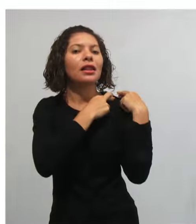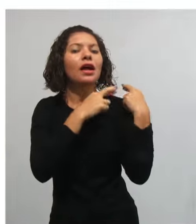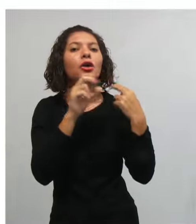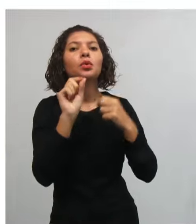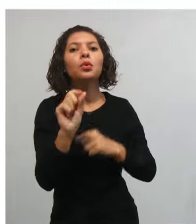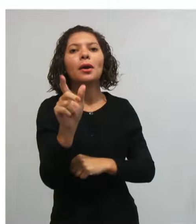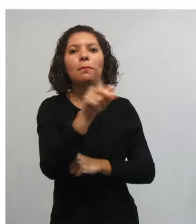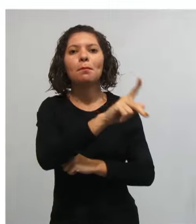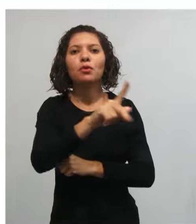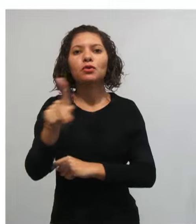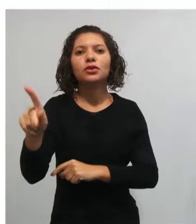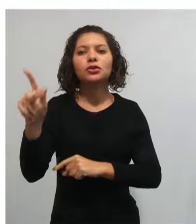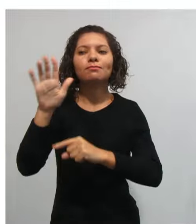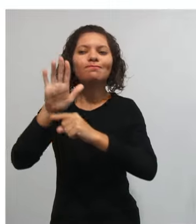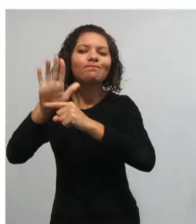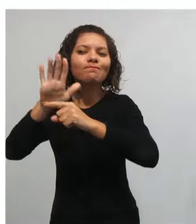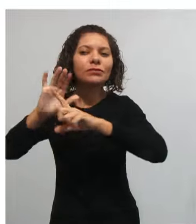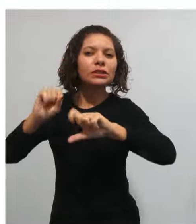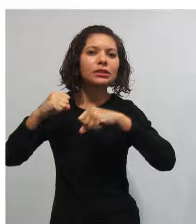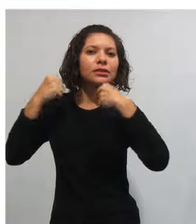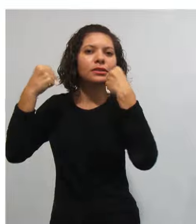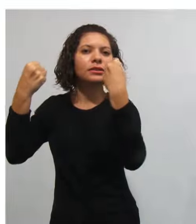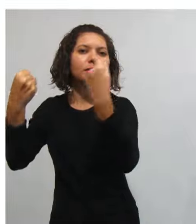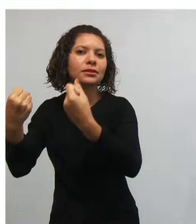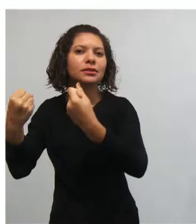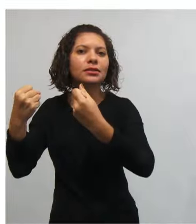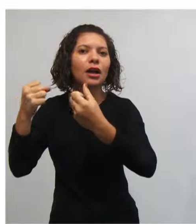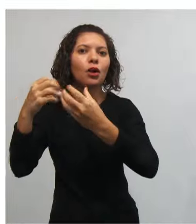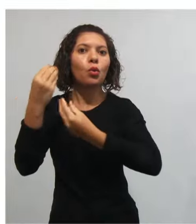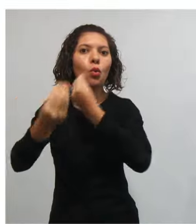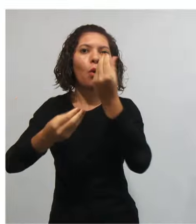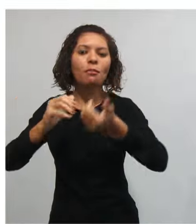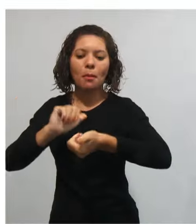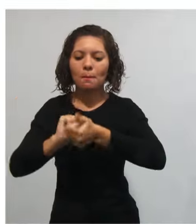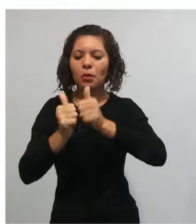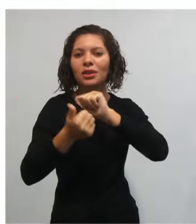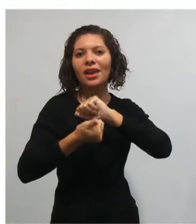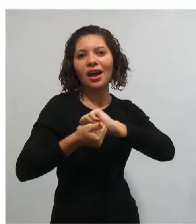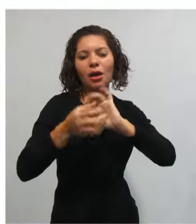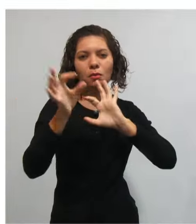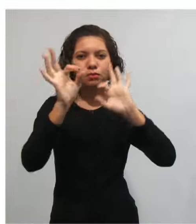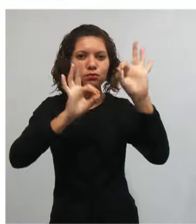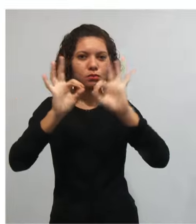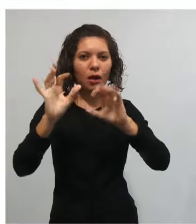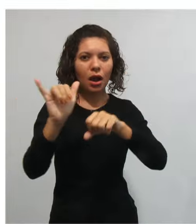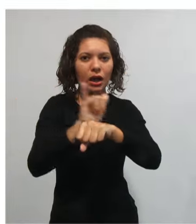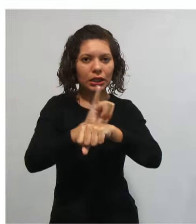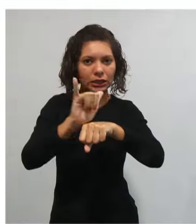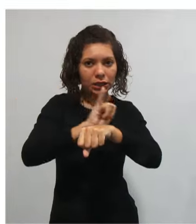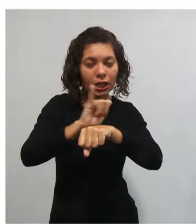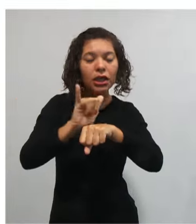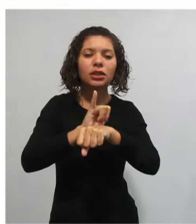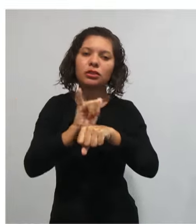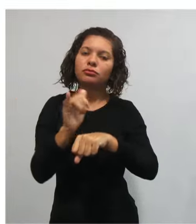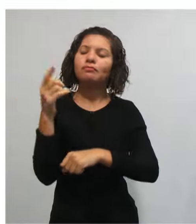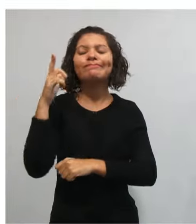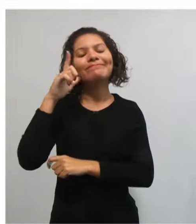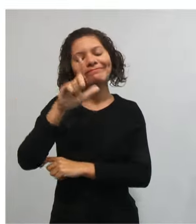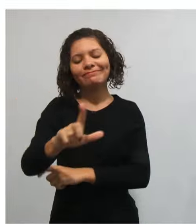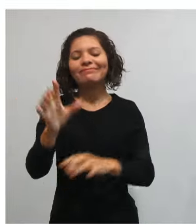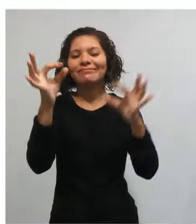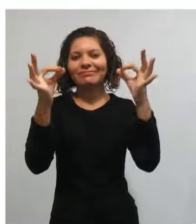tenha possibilidade de aprender de outra forma já que a forma primeira não foi eficiente